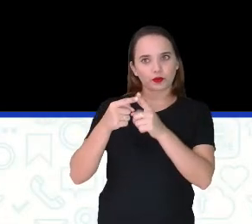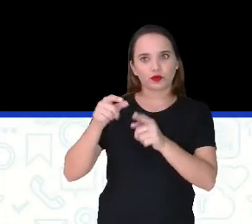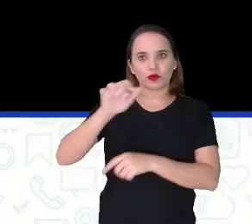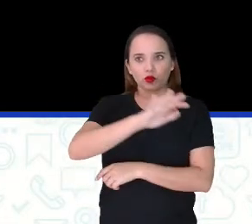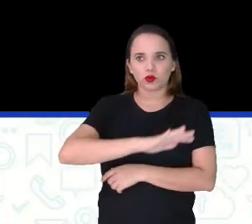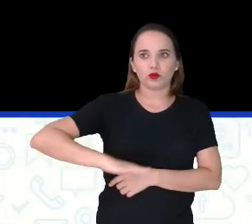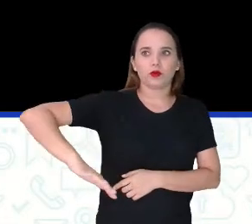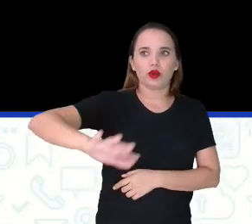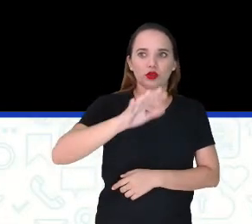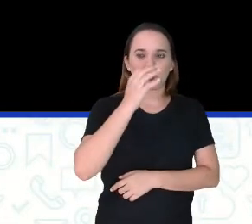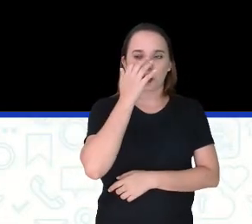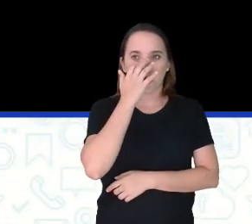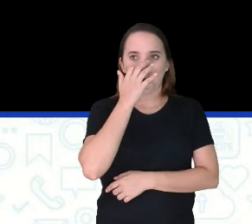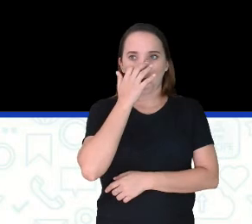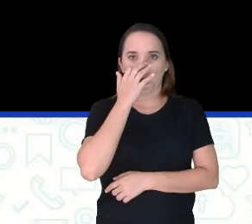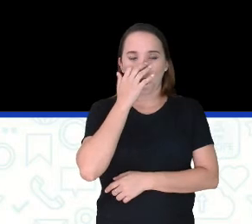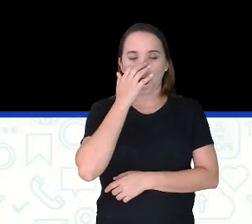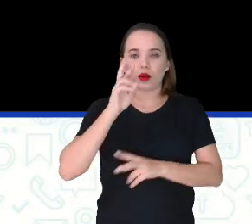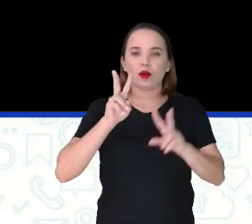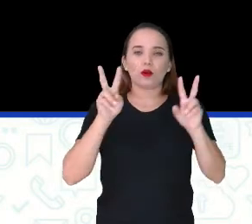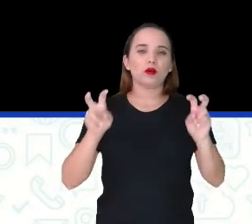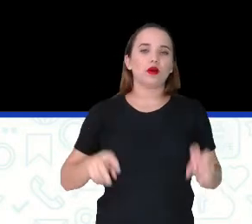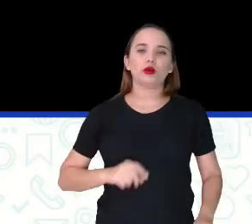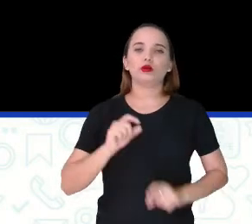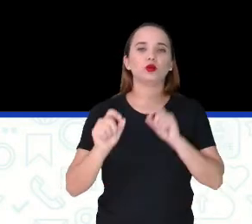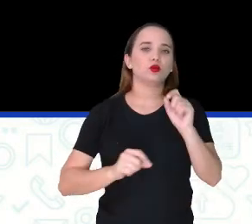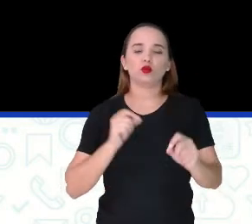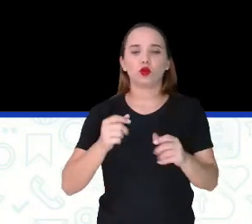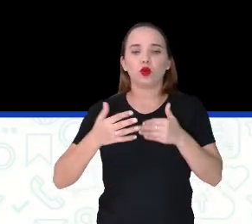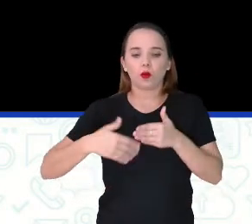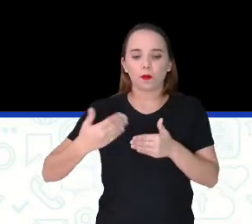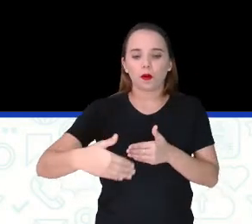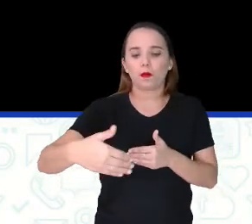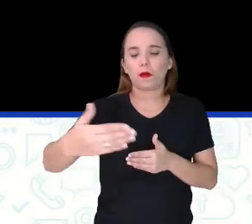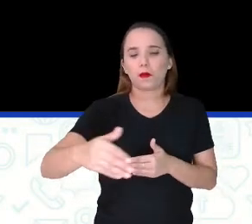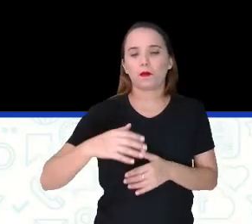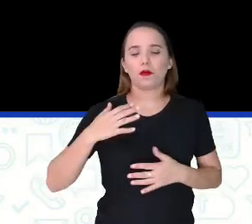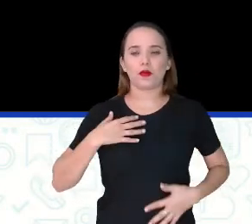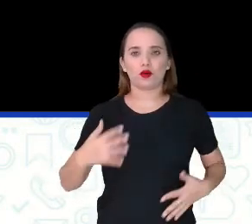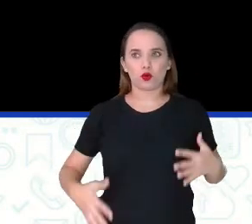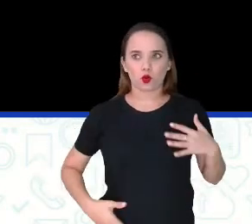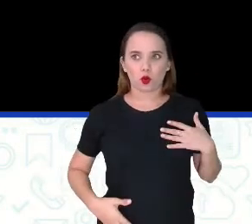trajeto, né, que o corpo ele faz do início